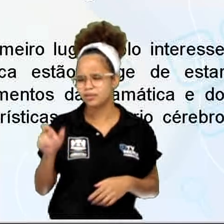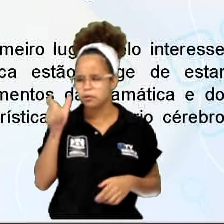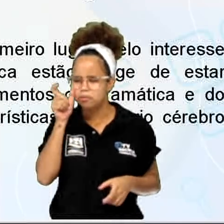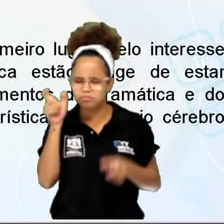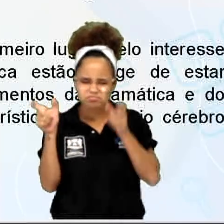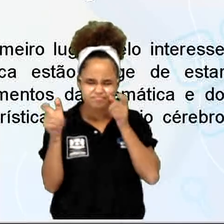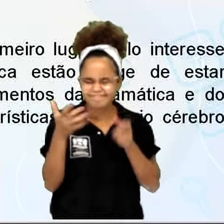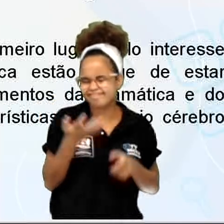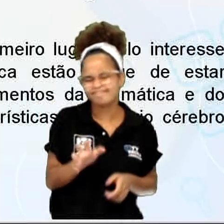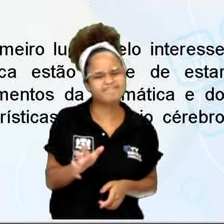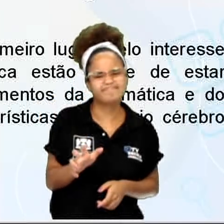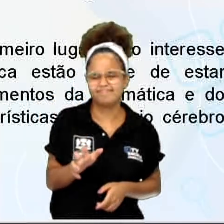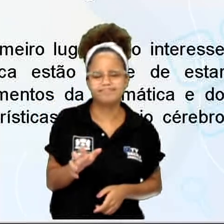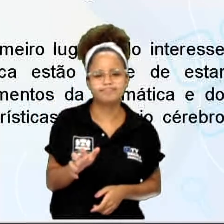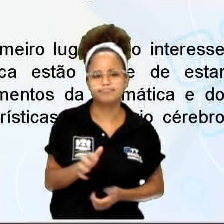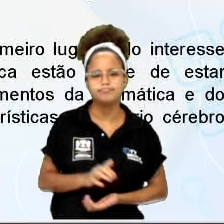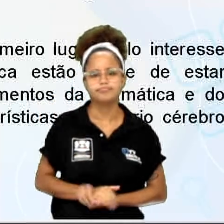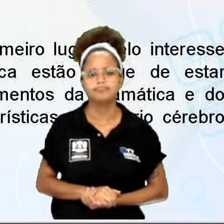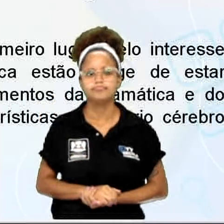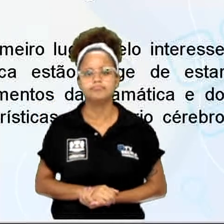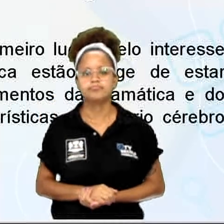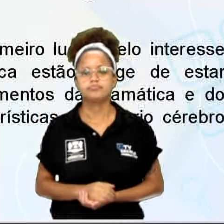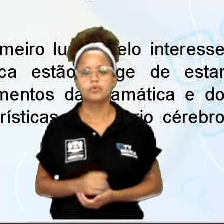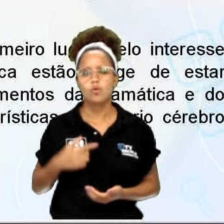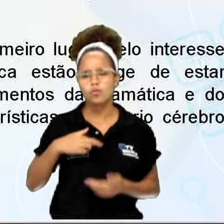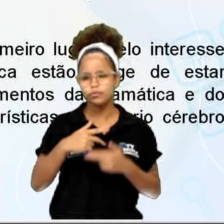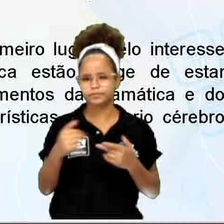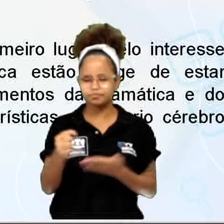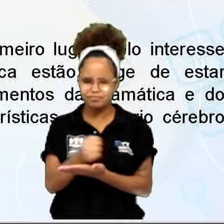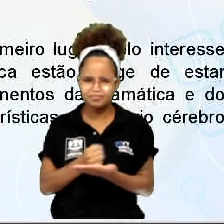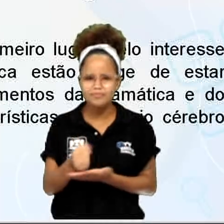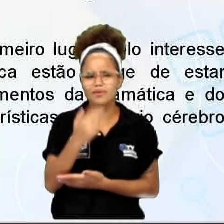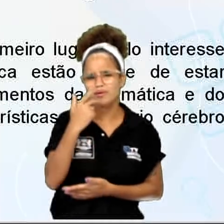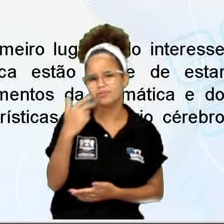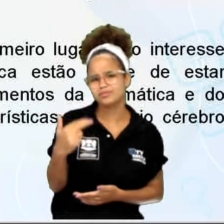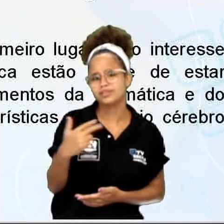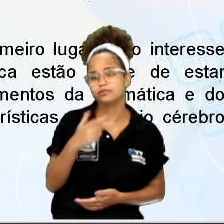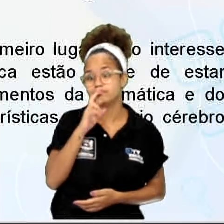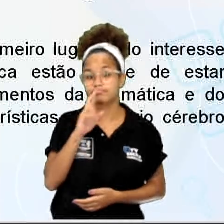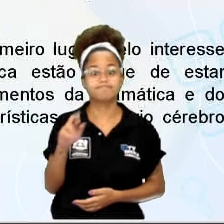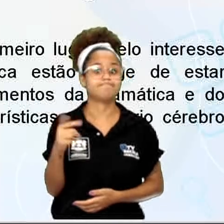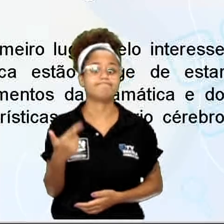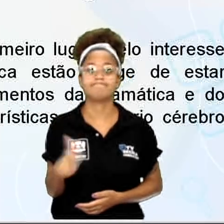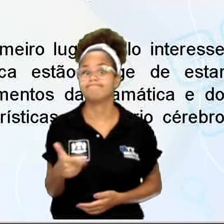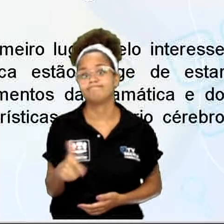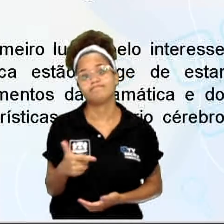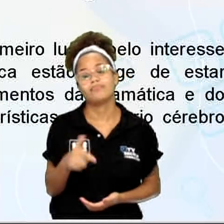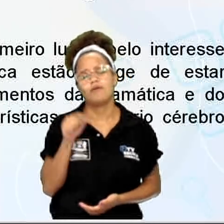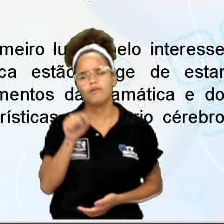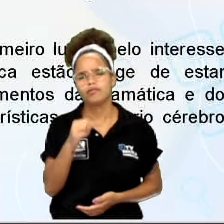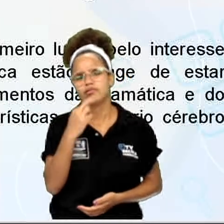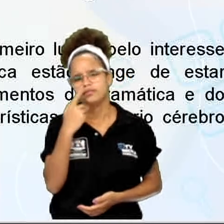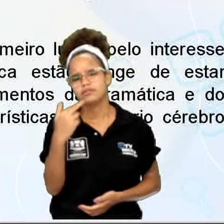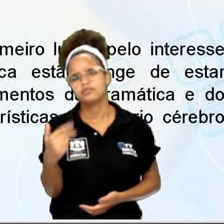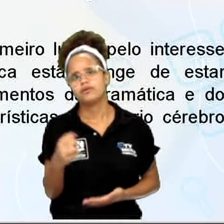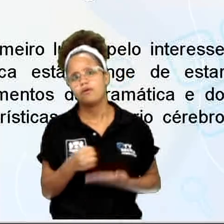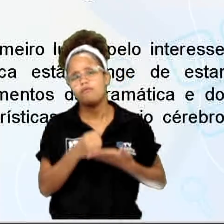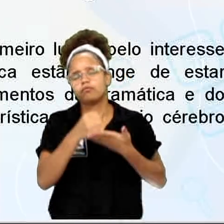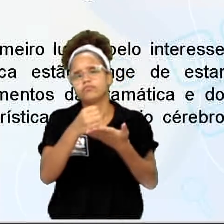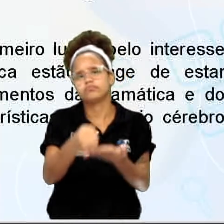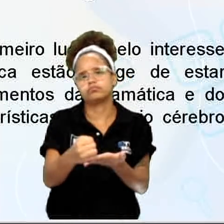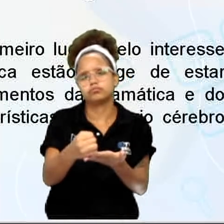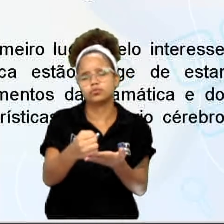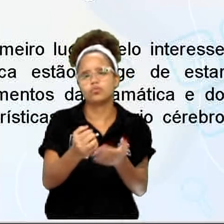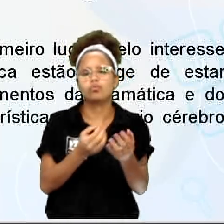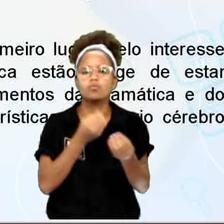questões básicas da linguística estão longe de estar inteiramente resolvidas. E essas línguas ajudam a saber